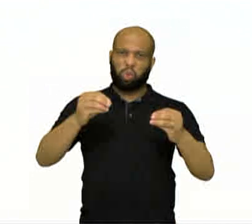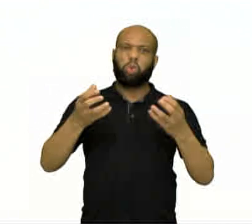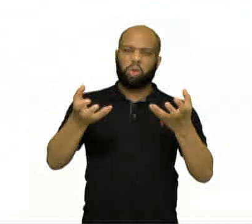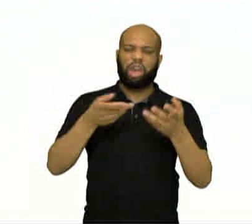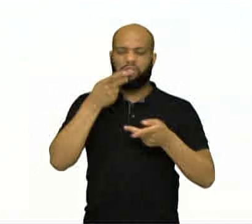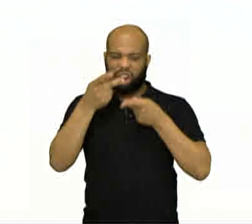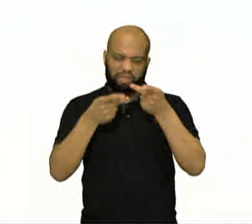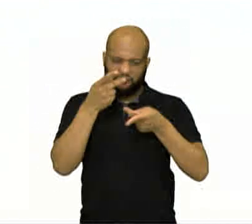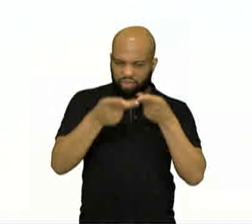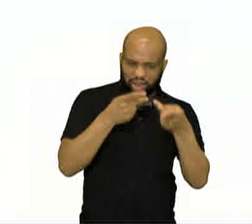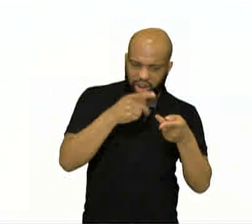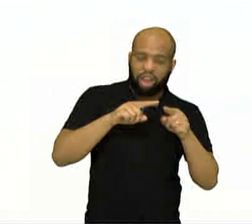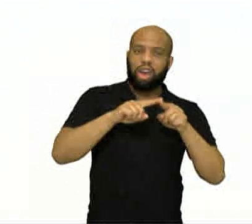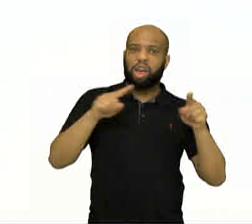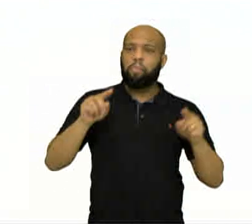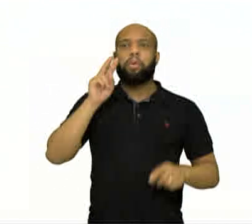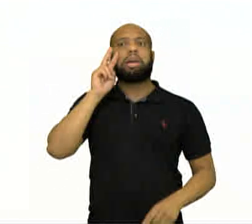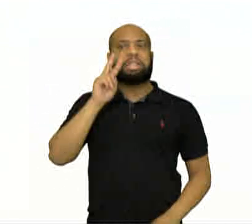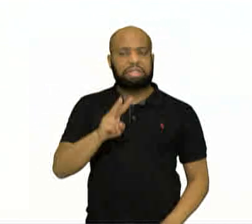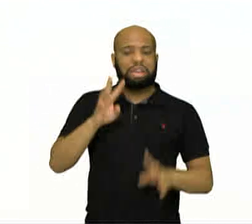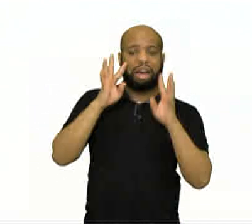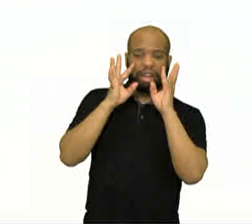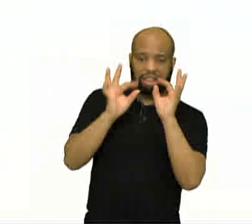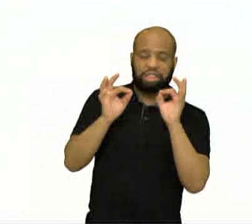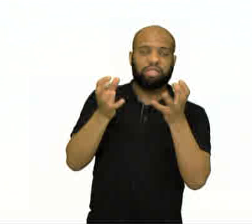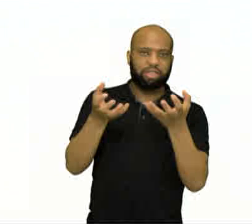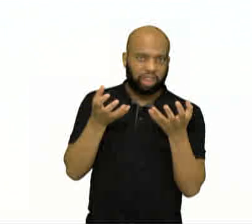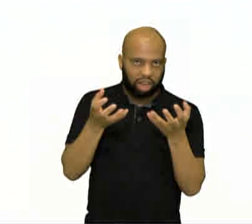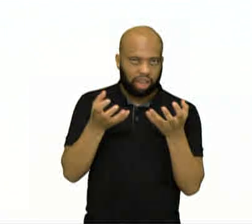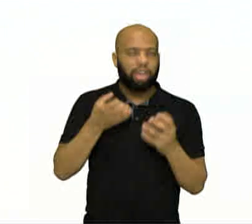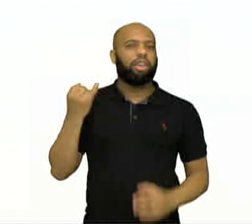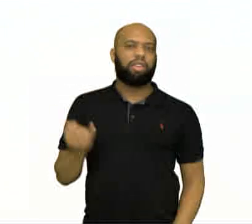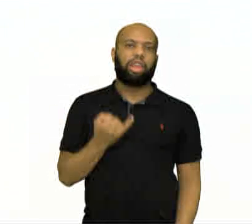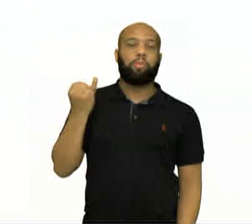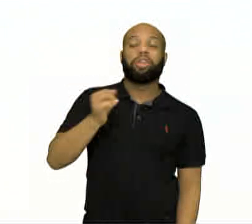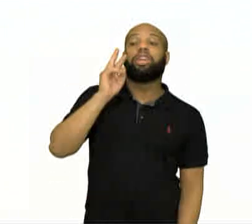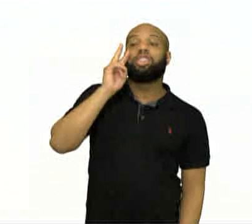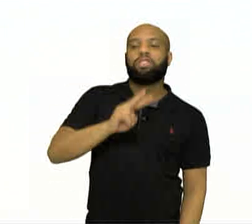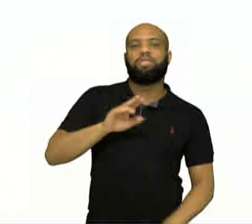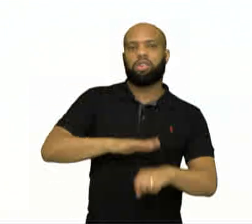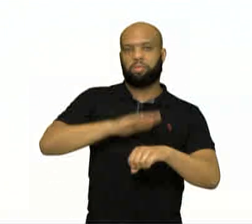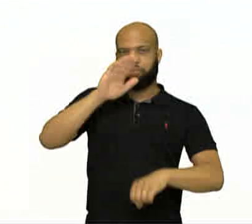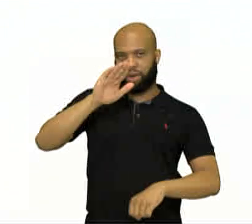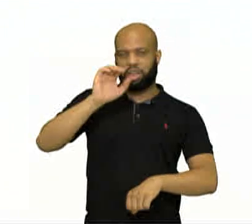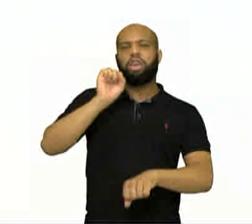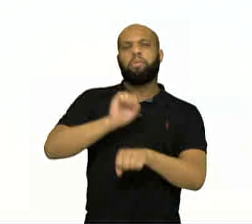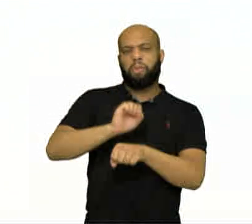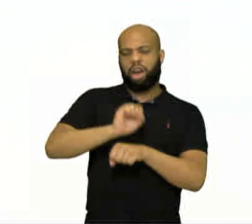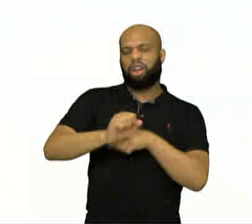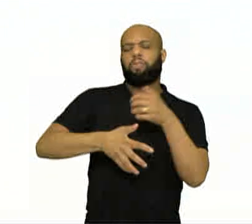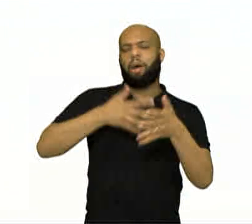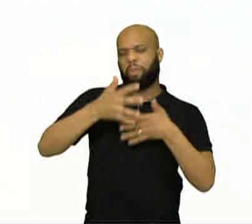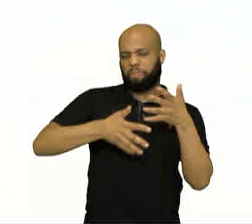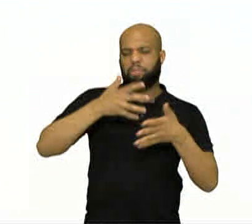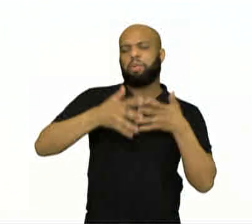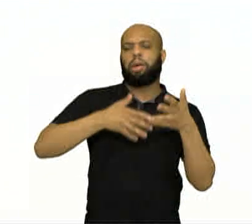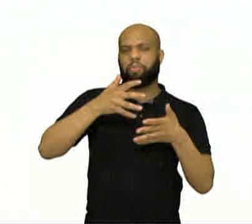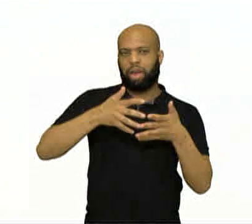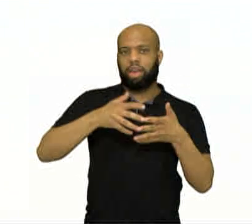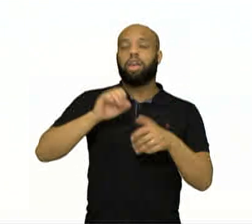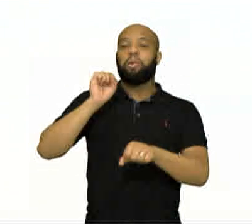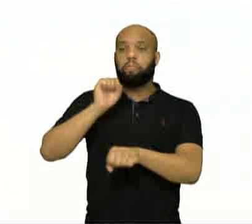bons ouvintes. E para isso ela orienta a falarmos menos e ouvirmos mais, apresentando ainda os princípios da escutativa. Pare,